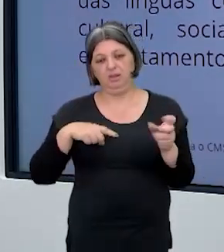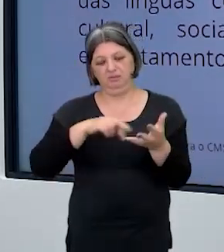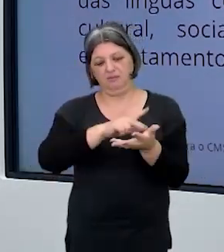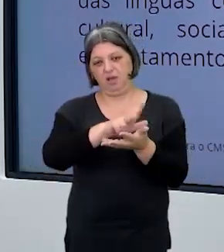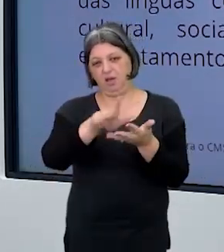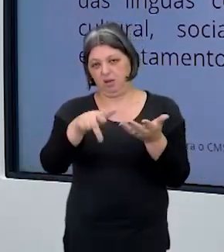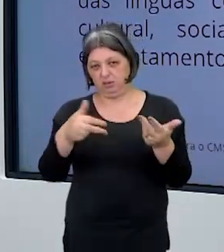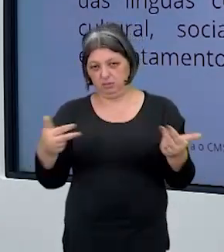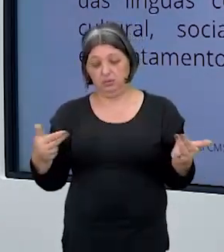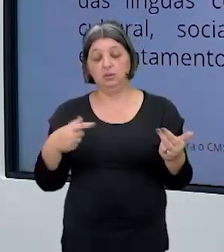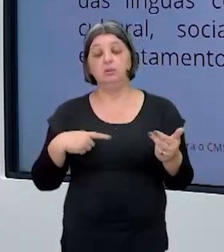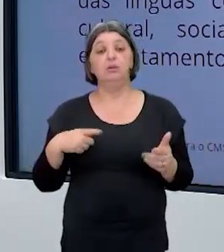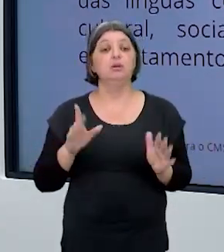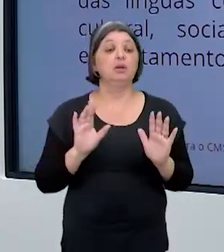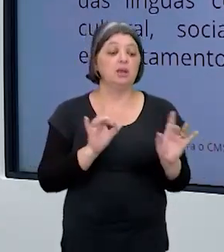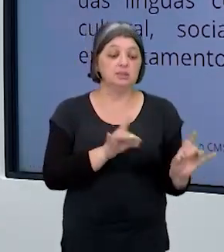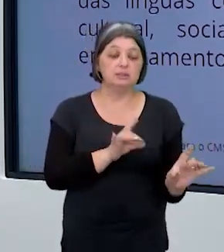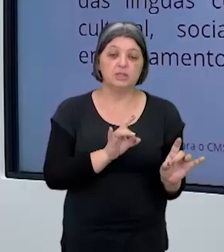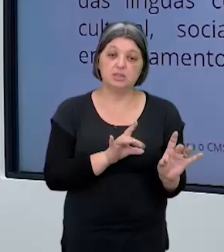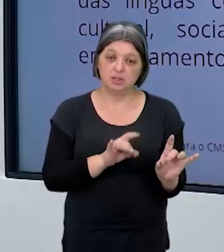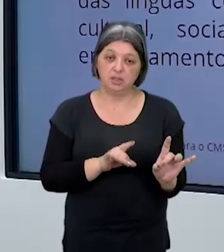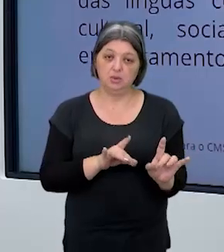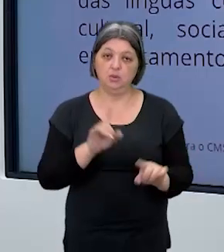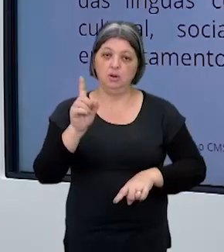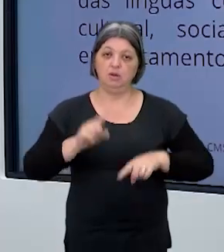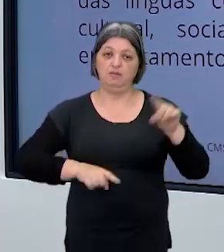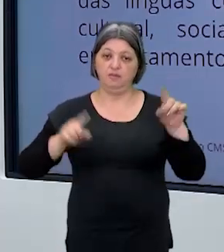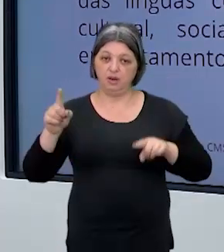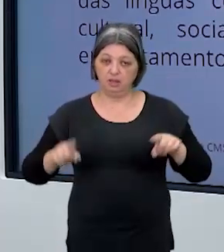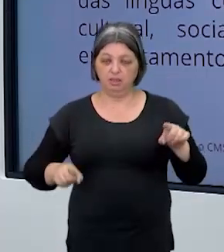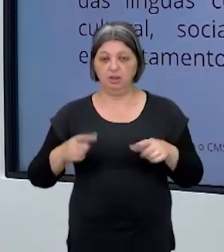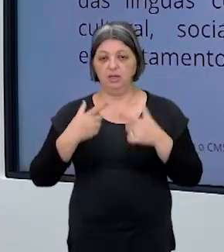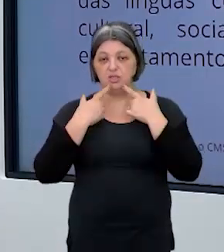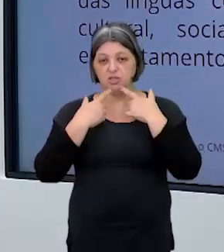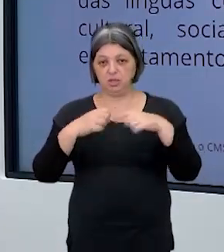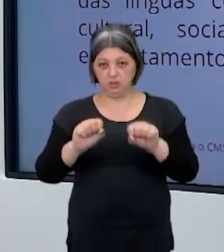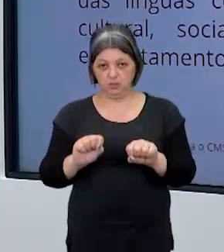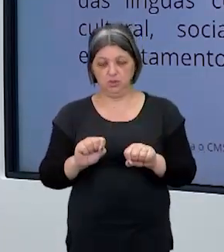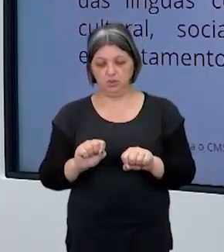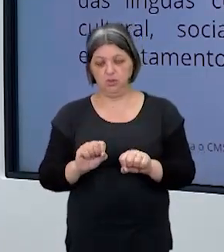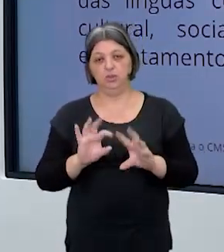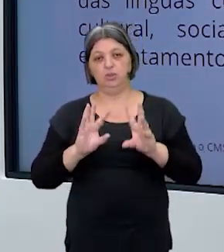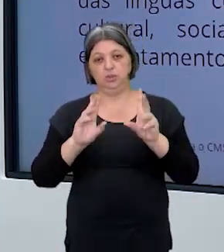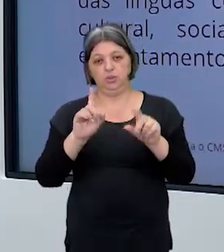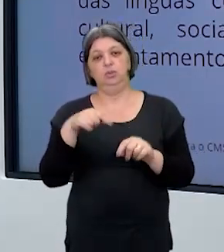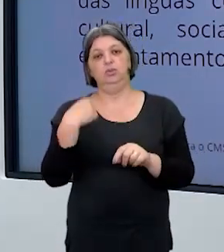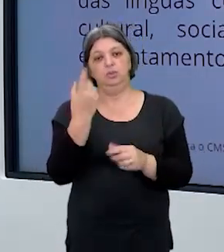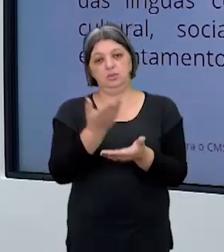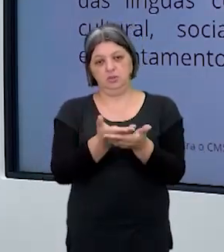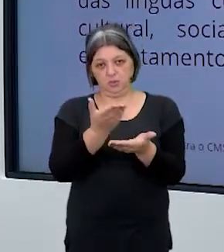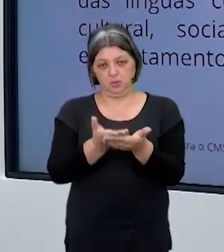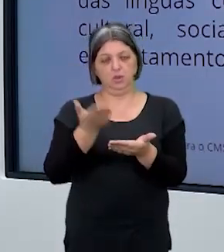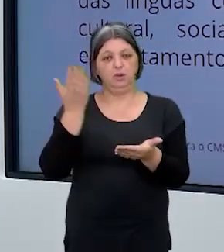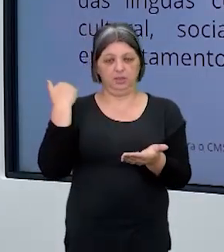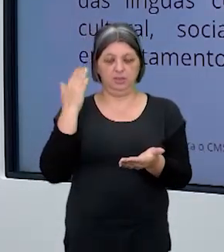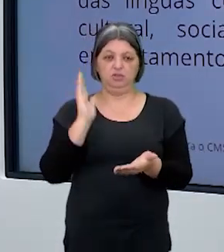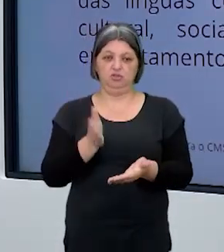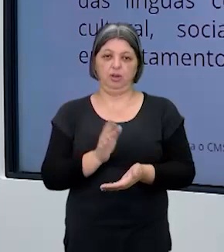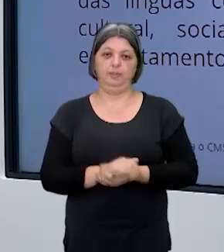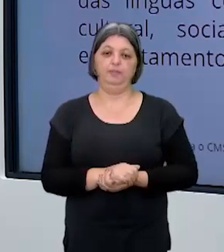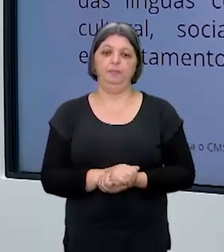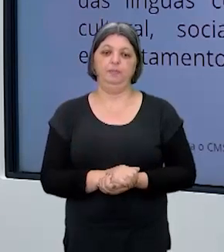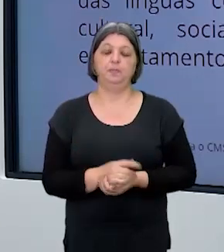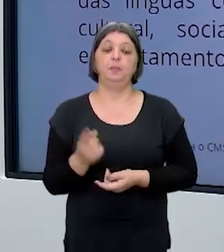vai falar específico aí sobre as variedades linguísticas? Então, a partir de tudo aquilo que nós vimos, ok? E aí vocês